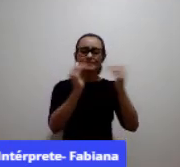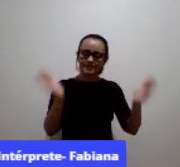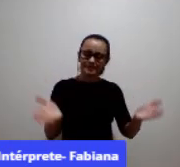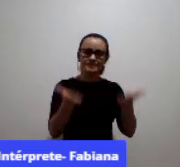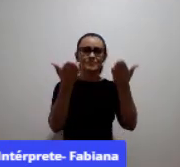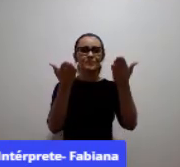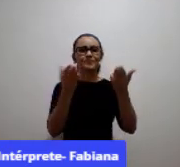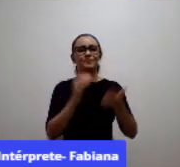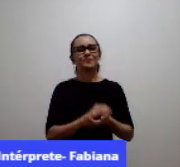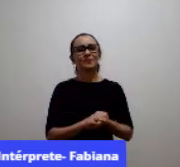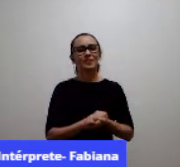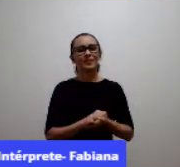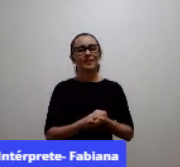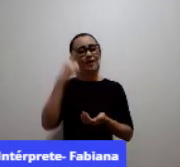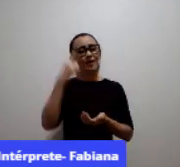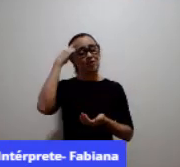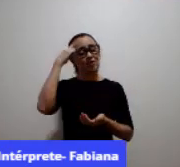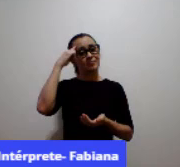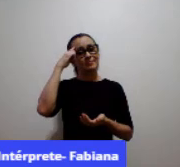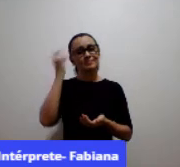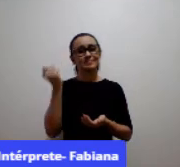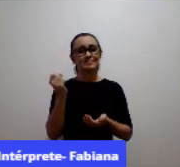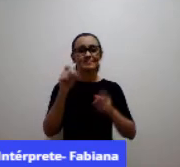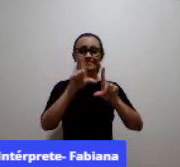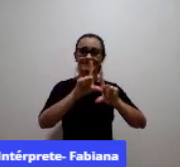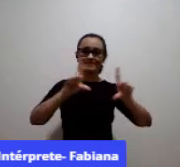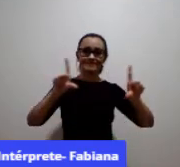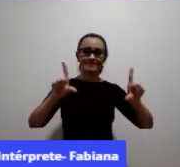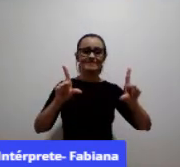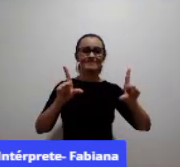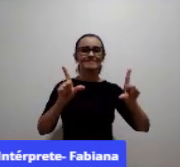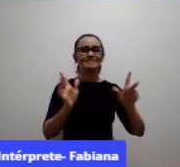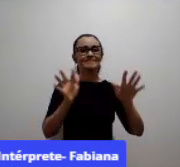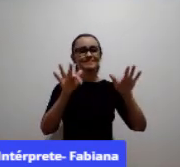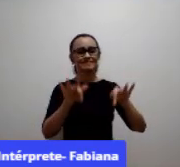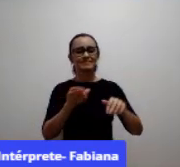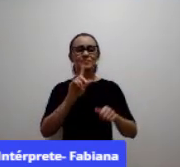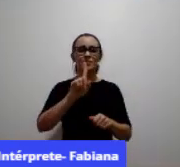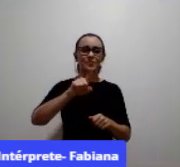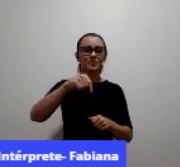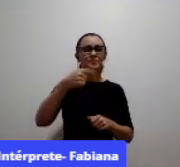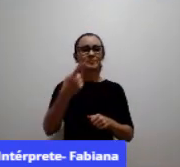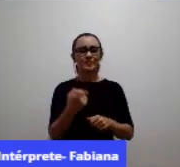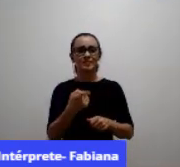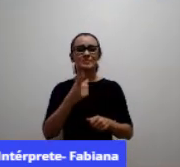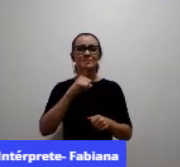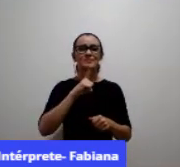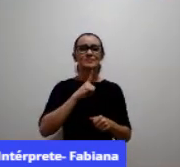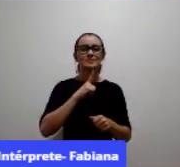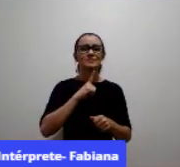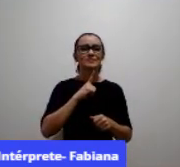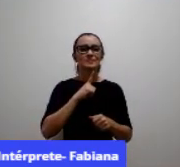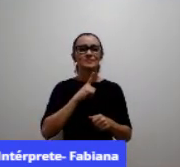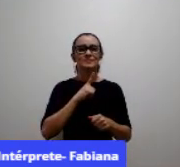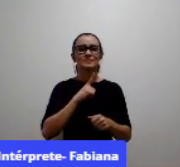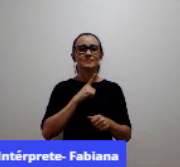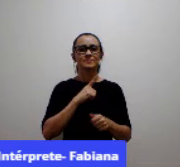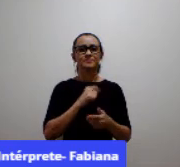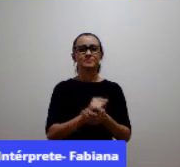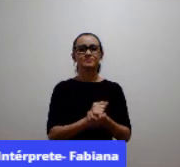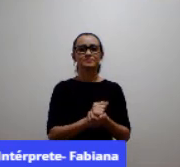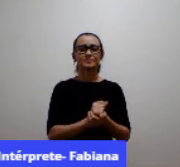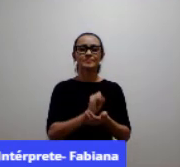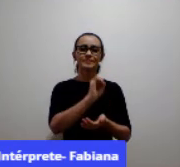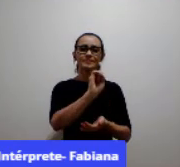Eu acredito que acabou aqui os slides, né, Sandra? O próximo slide, a gente tem aí a questão